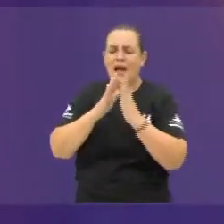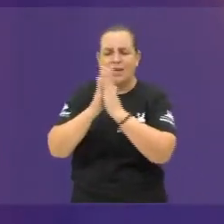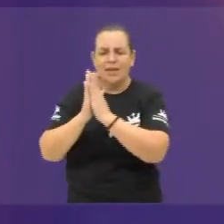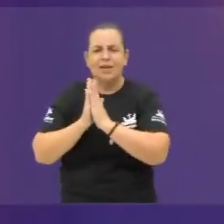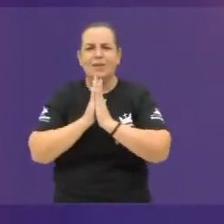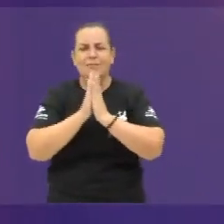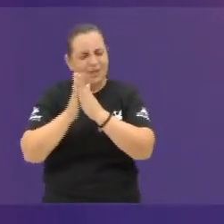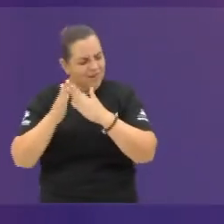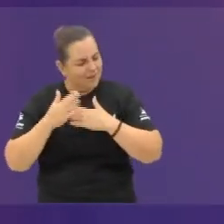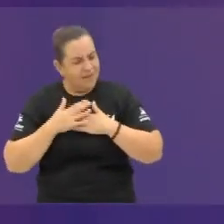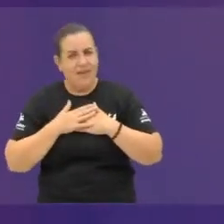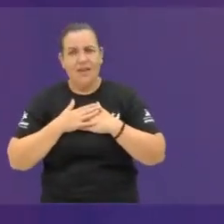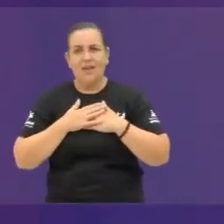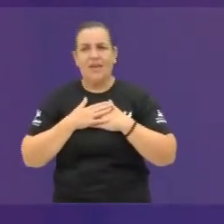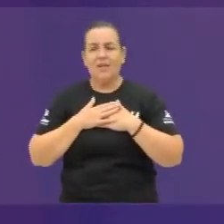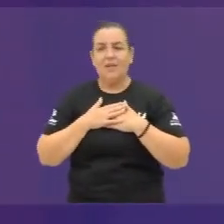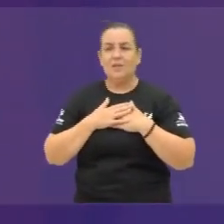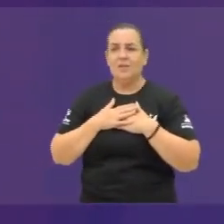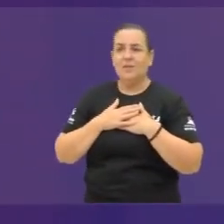orar em mim.